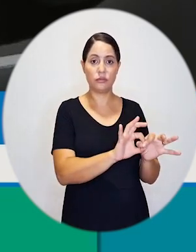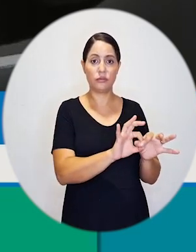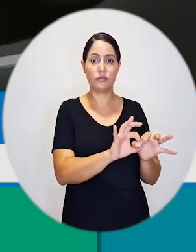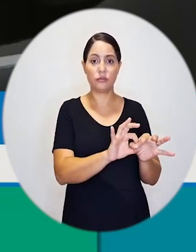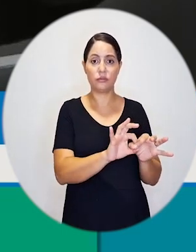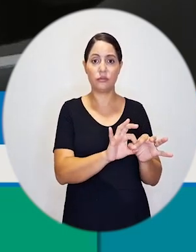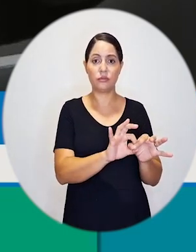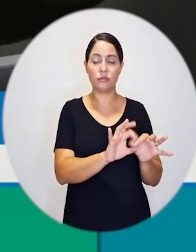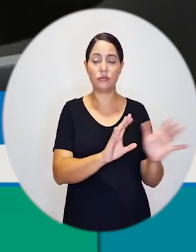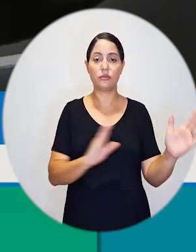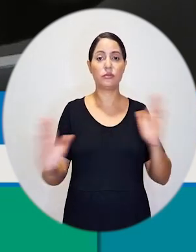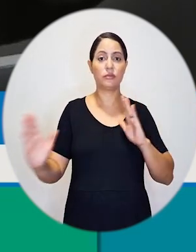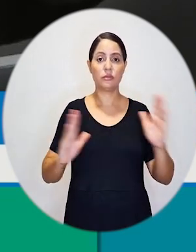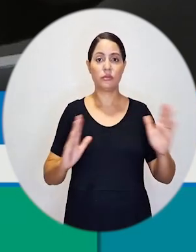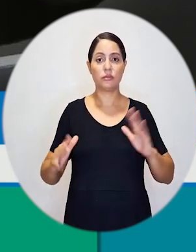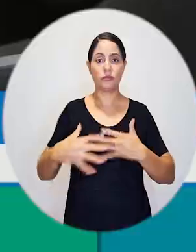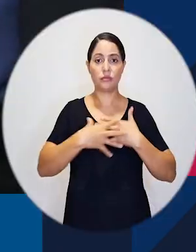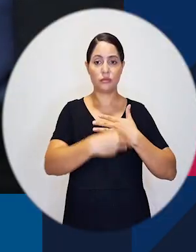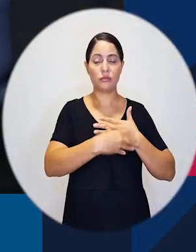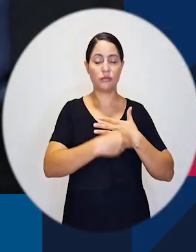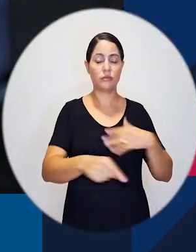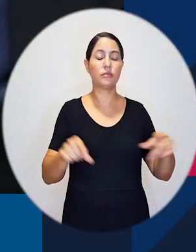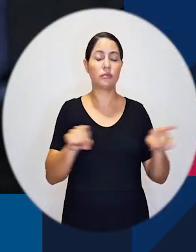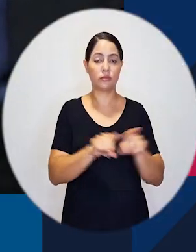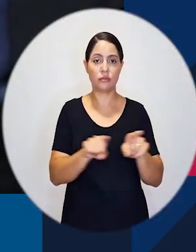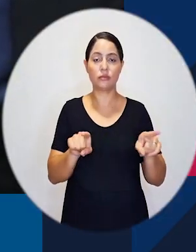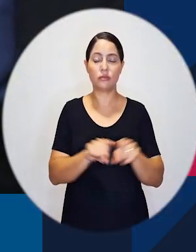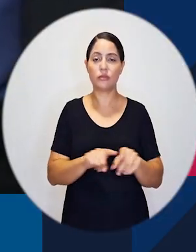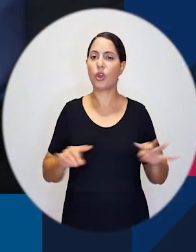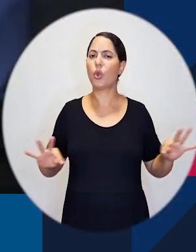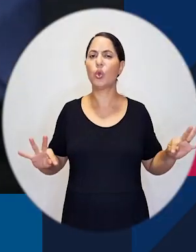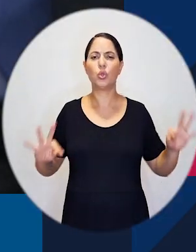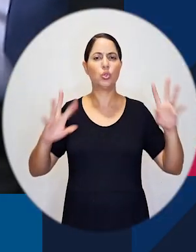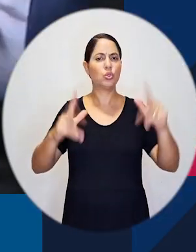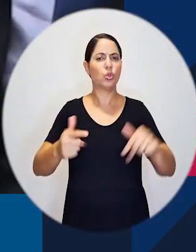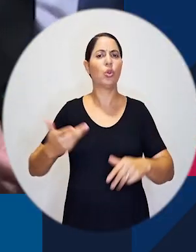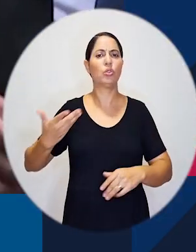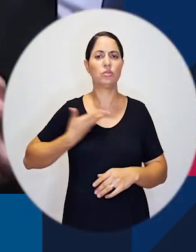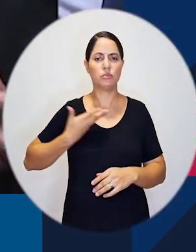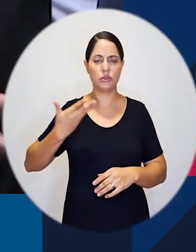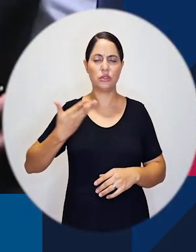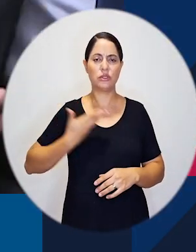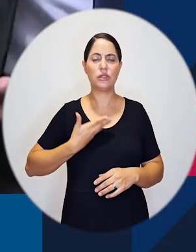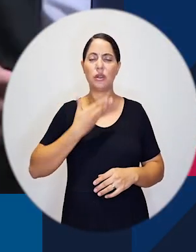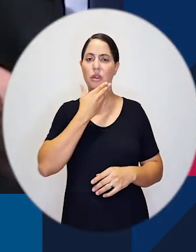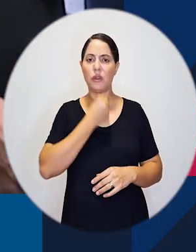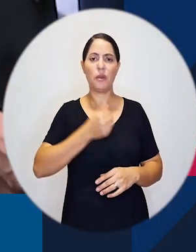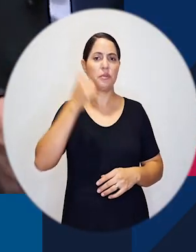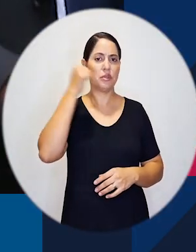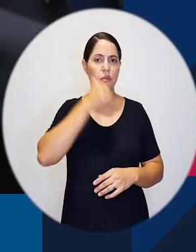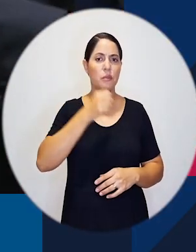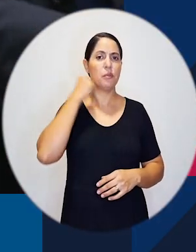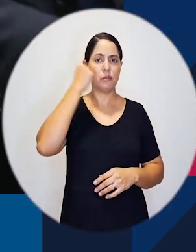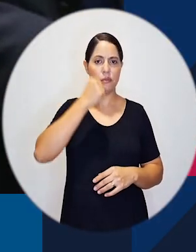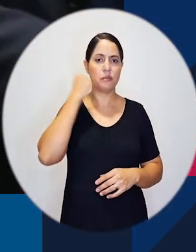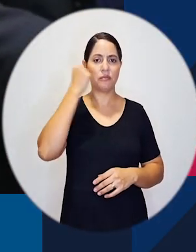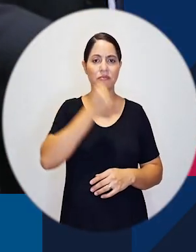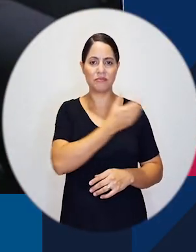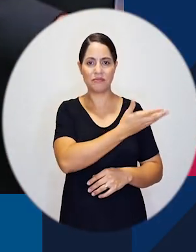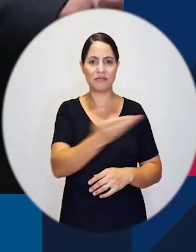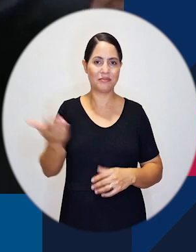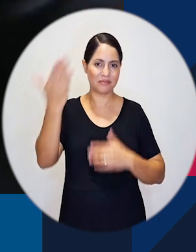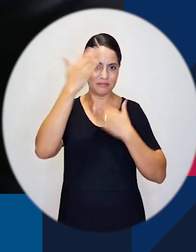grávido ou o período de amamentação. Eu gostaria de agradecer a todos os meus colegas senadores e senadoras pela aprovação